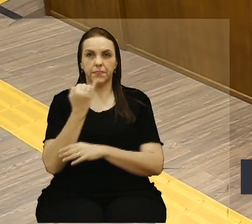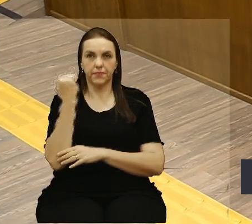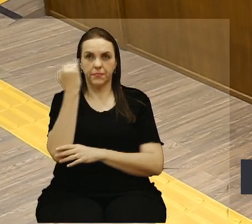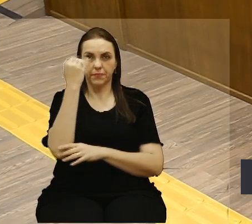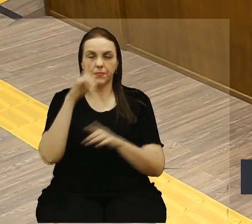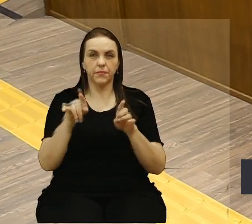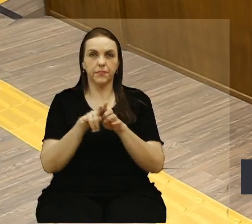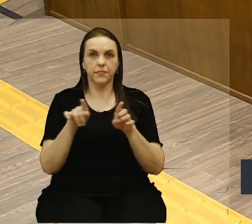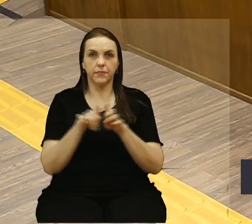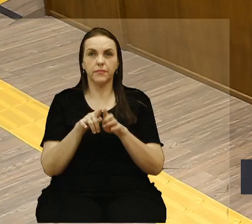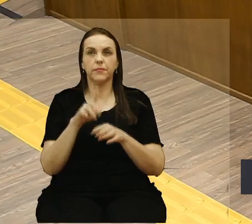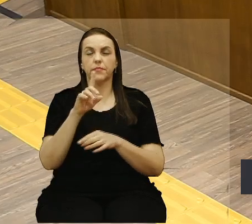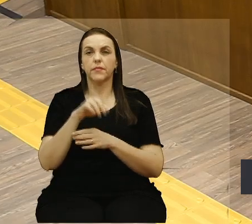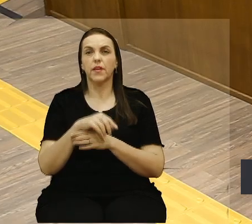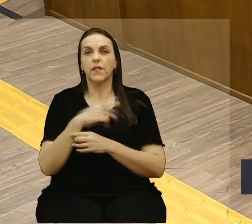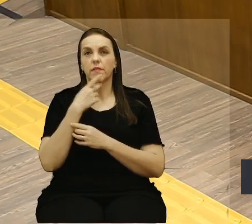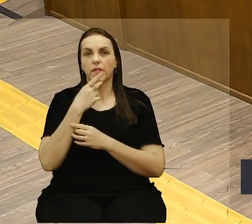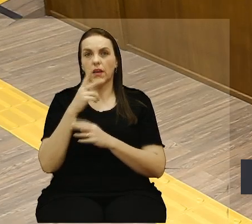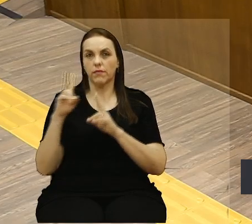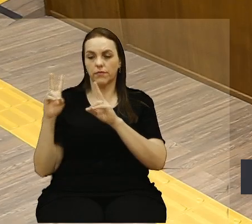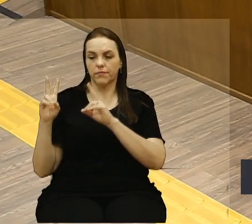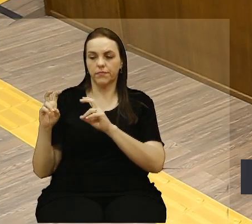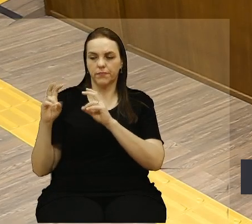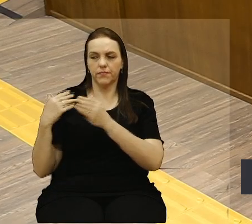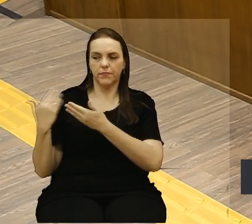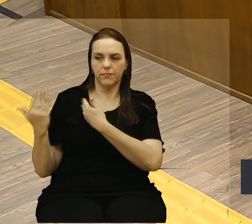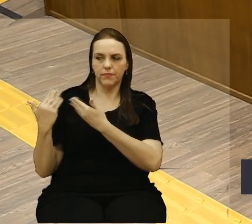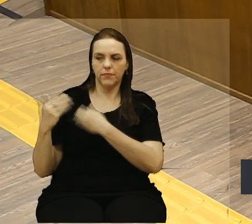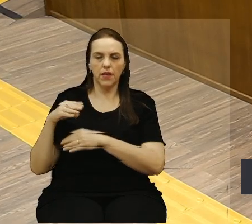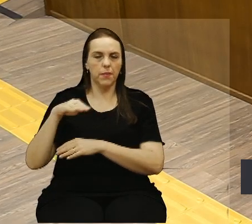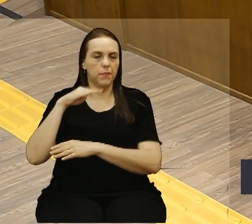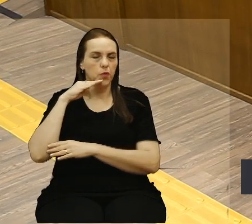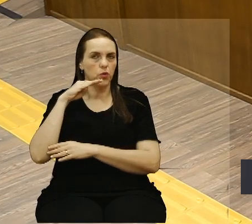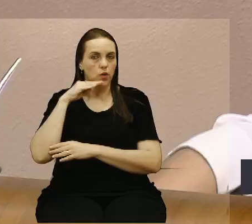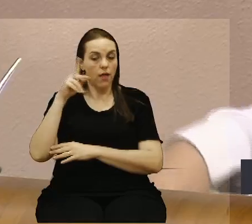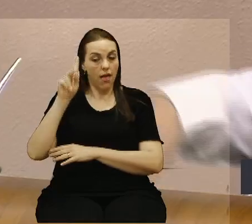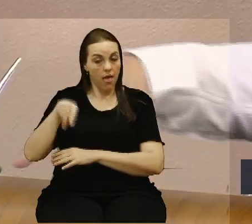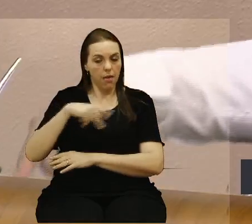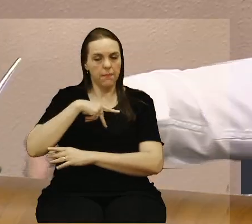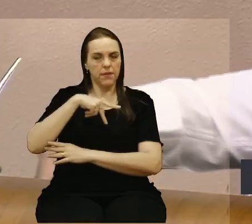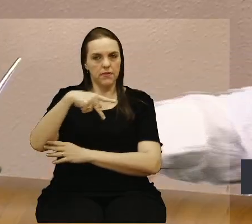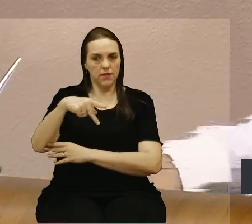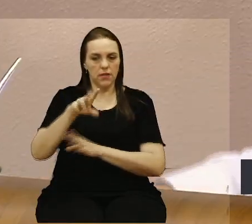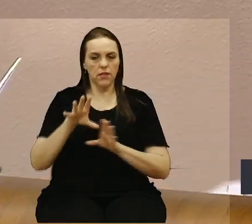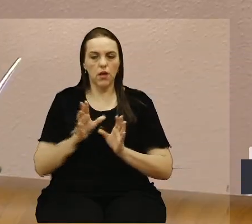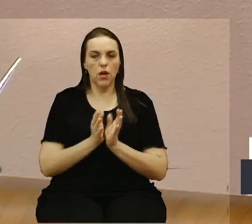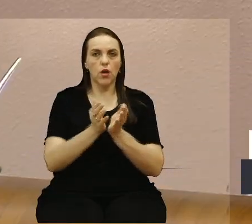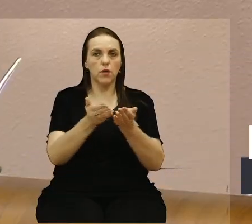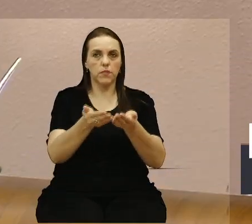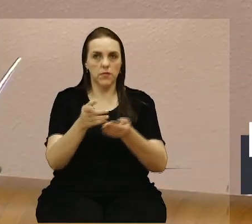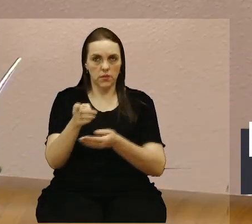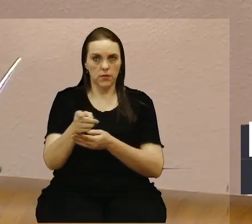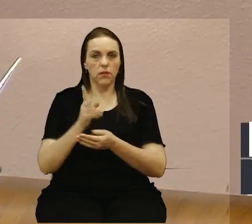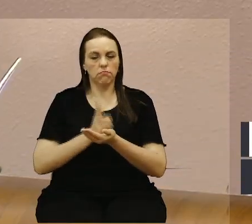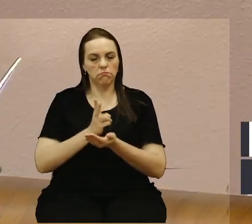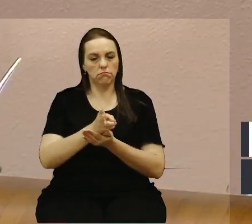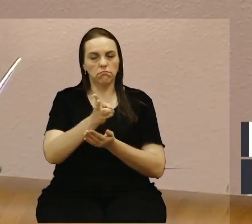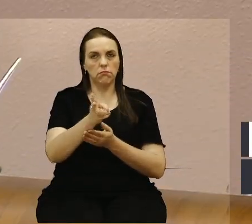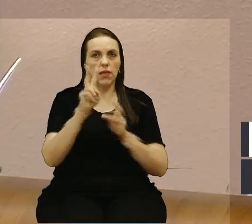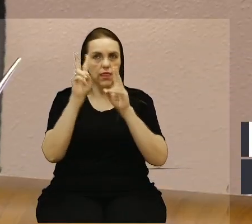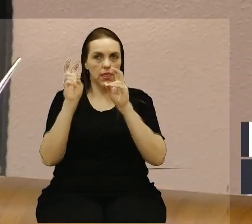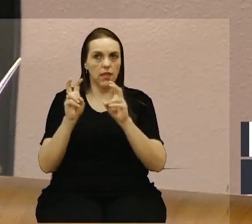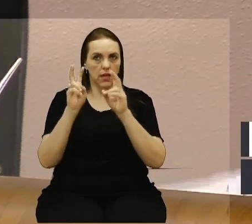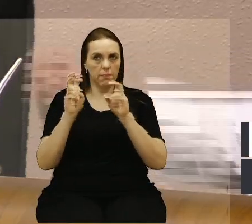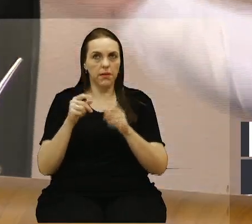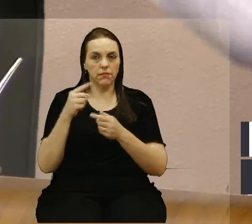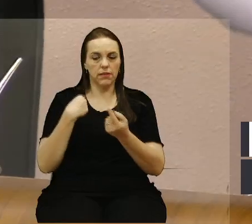que, inclusive, comentava aqui com o vereador Bortola, que é o nosso presidente da comissão permanente que trata do tema, para que nós aprofundemos